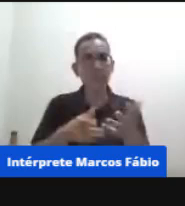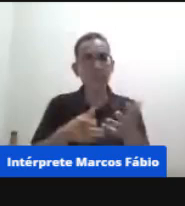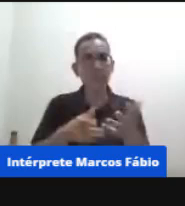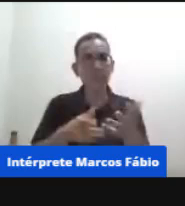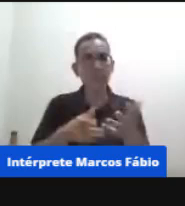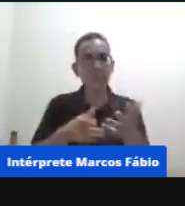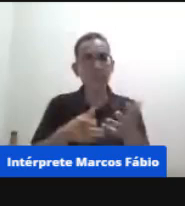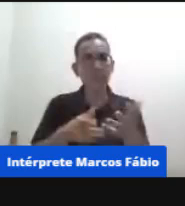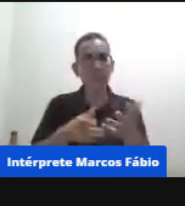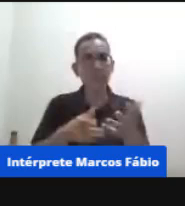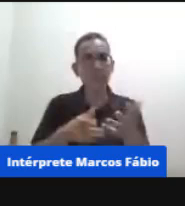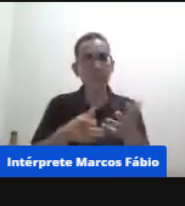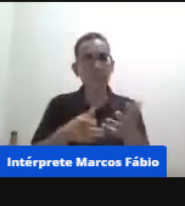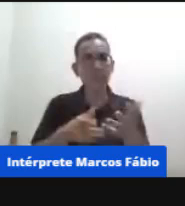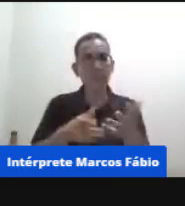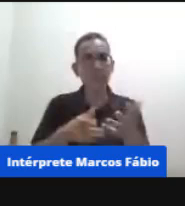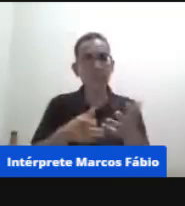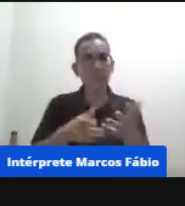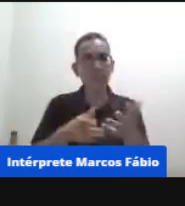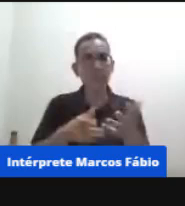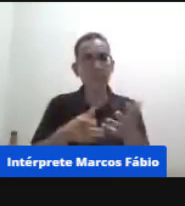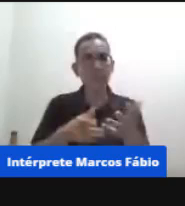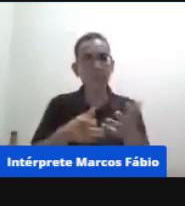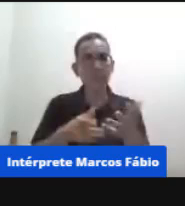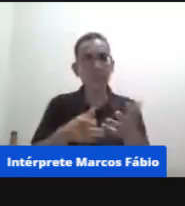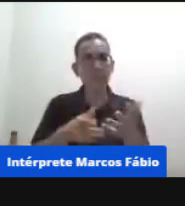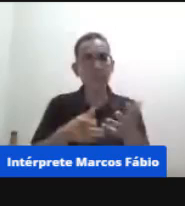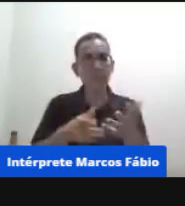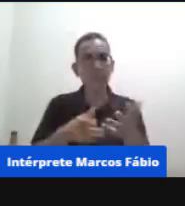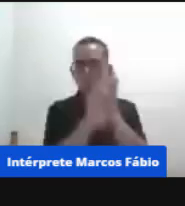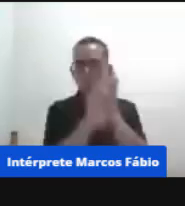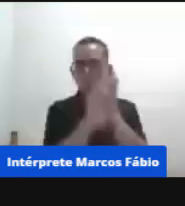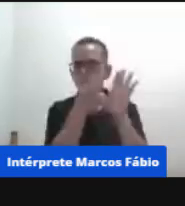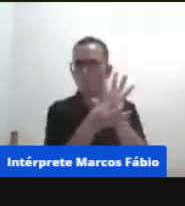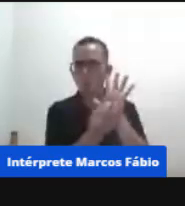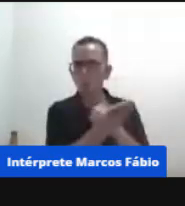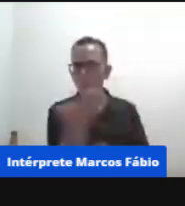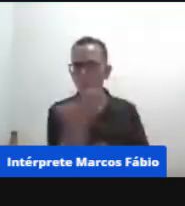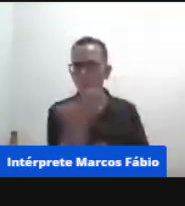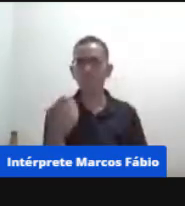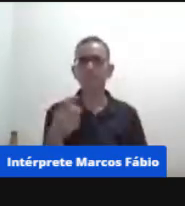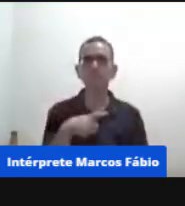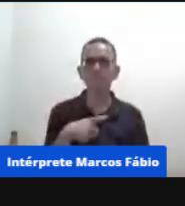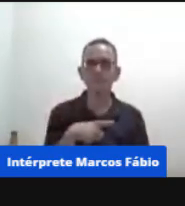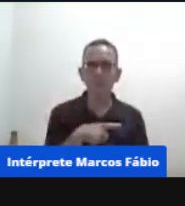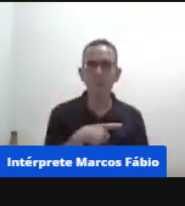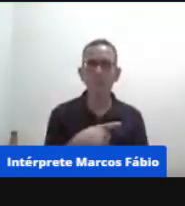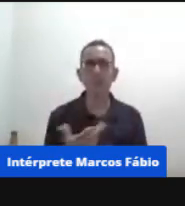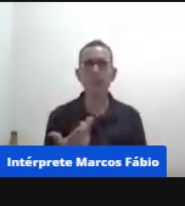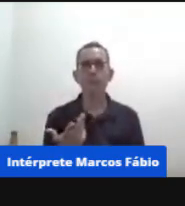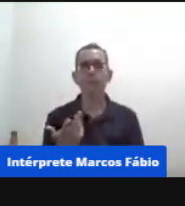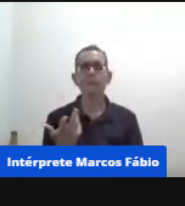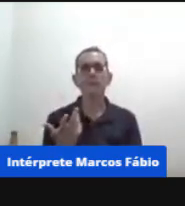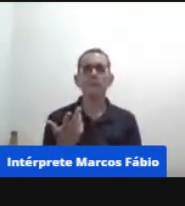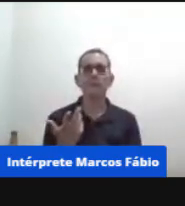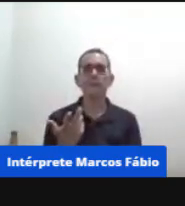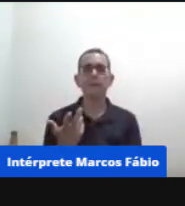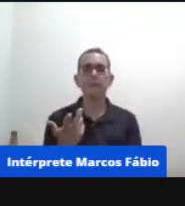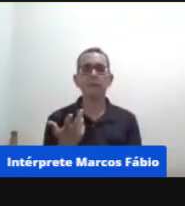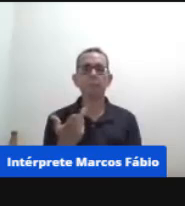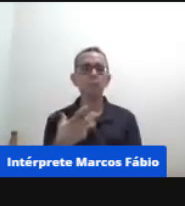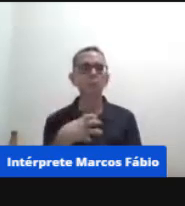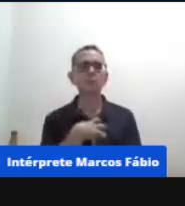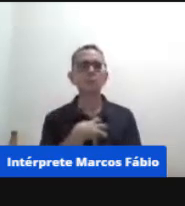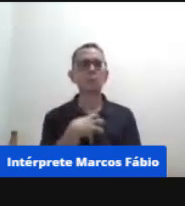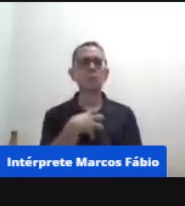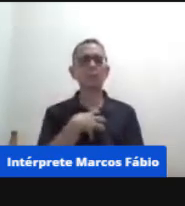vocês observarem aí no conteúdo proposto, a gente tem uma situação, um problema